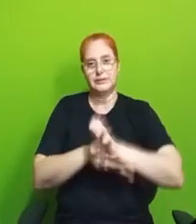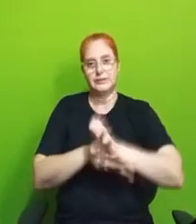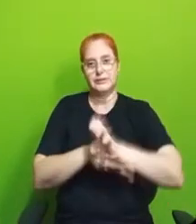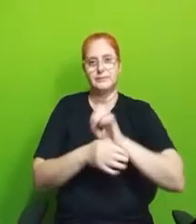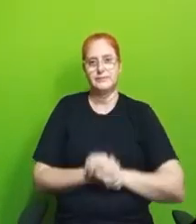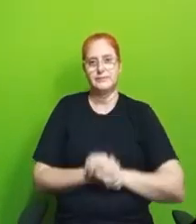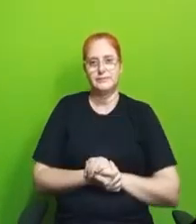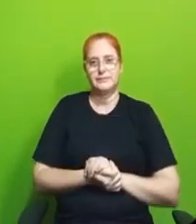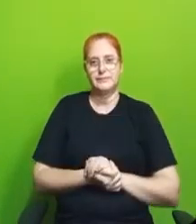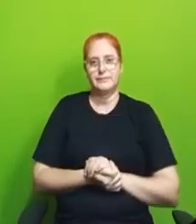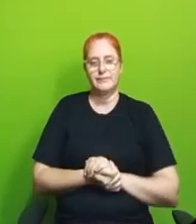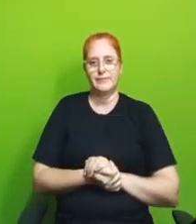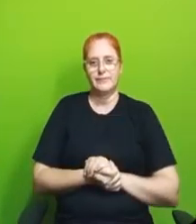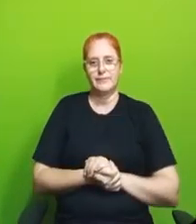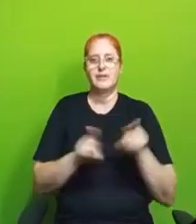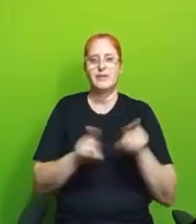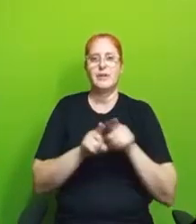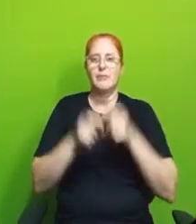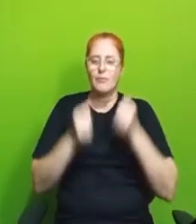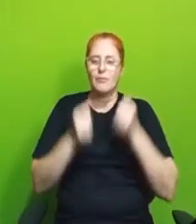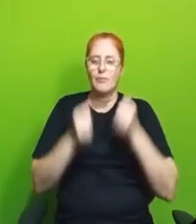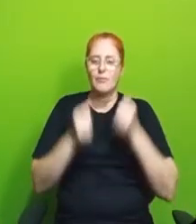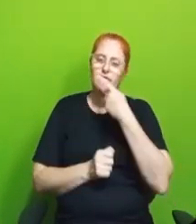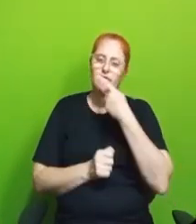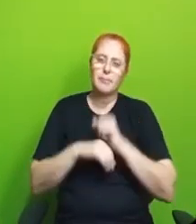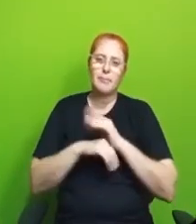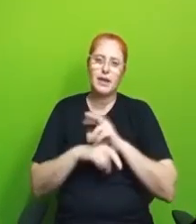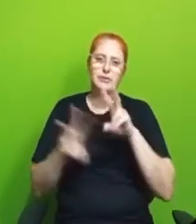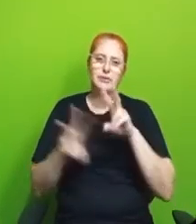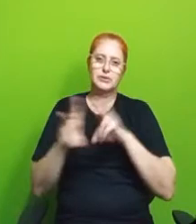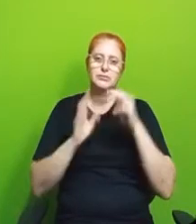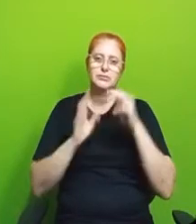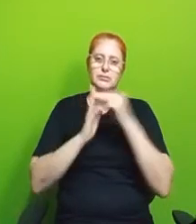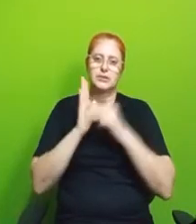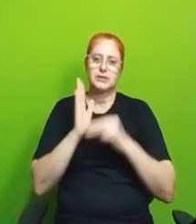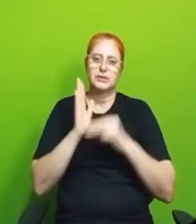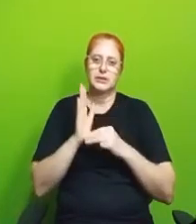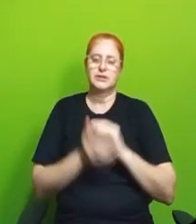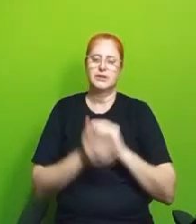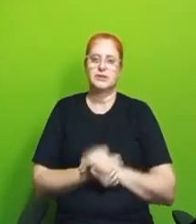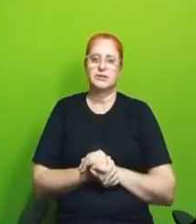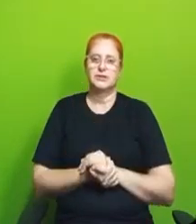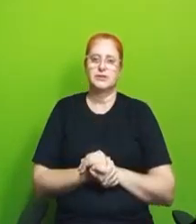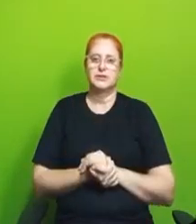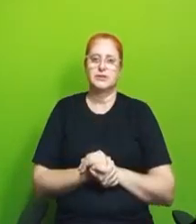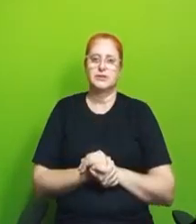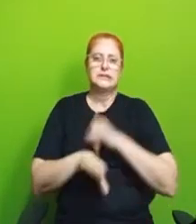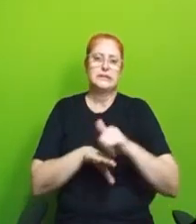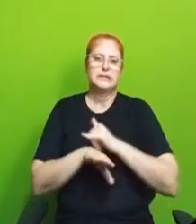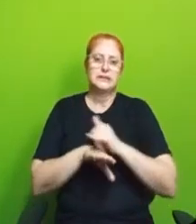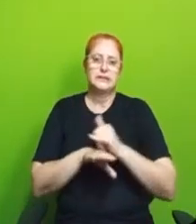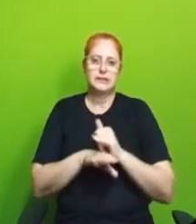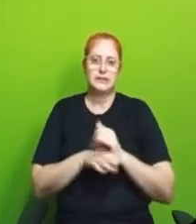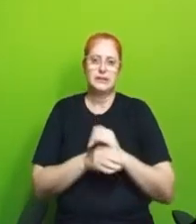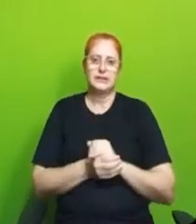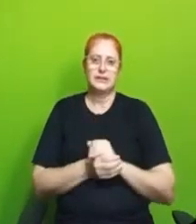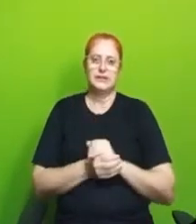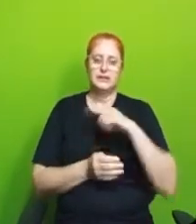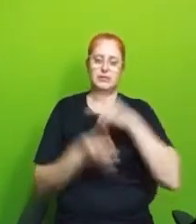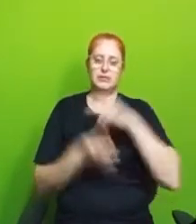Verônica, tu podia falar um pouco mais para a gente dessas modalidades que você falou, nesses mecanismos, né? Que você falou que identificou 4 modalidades